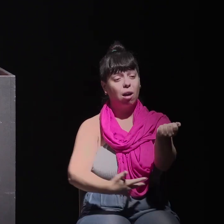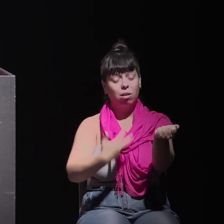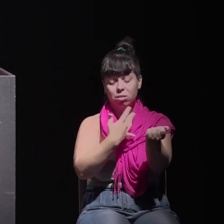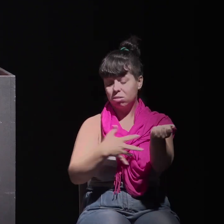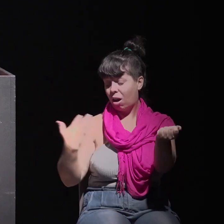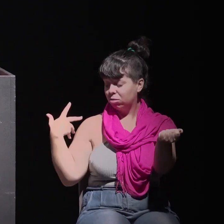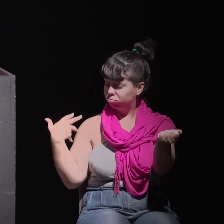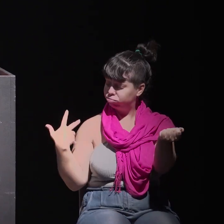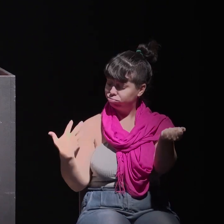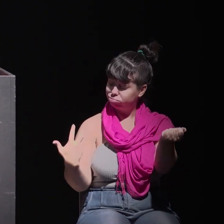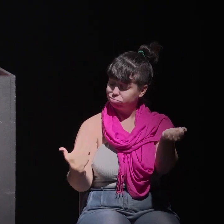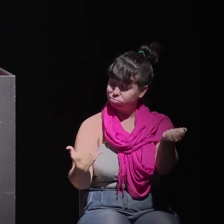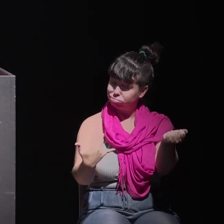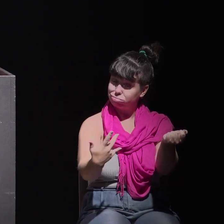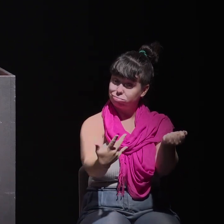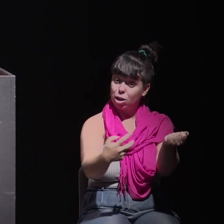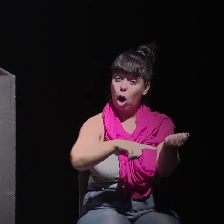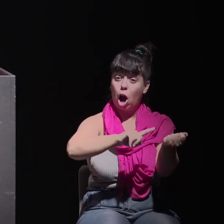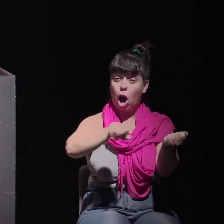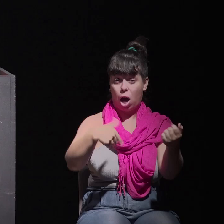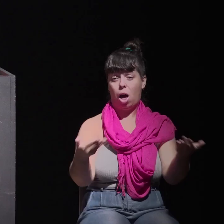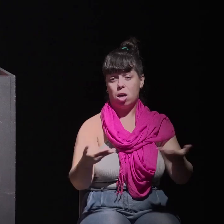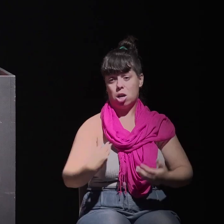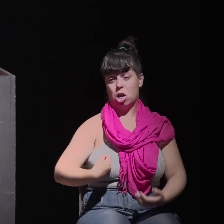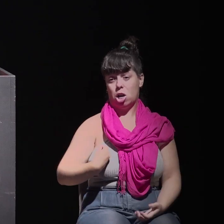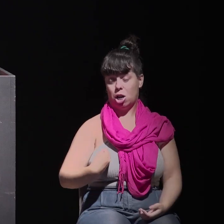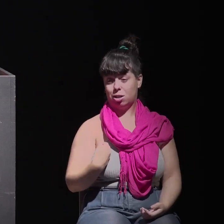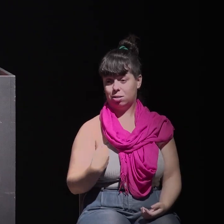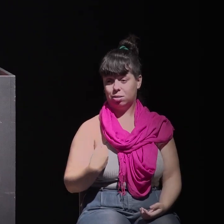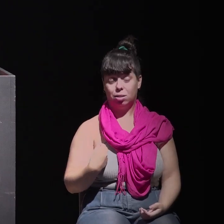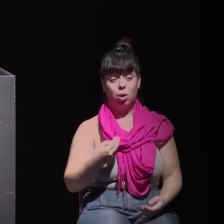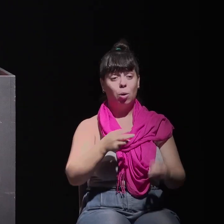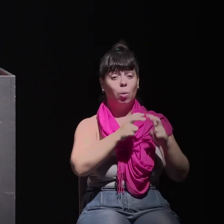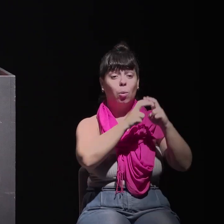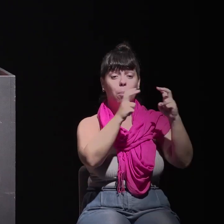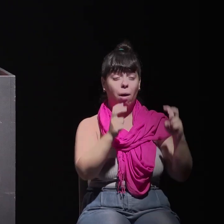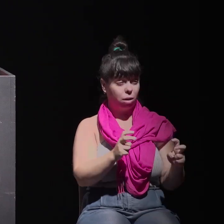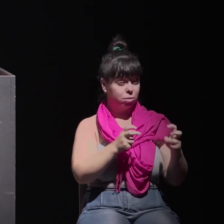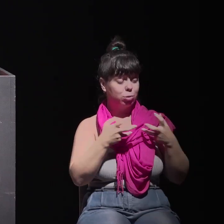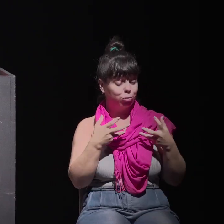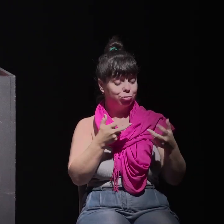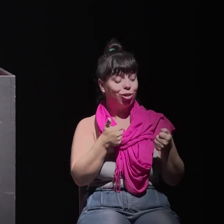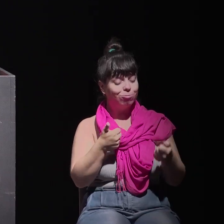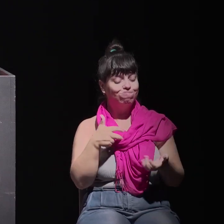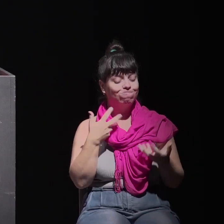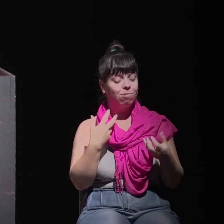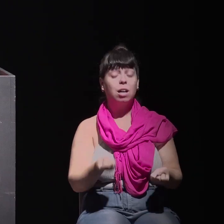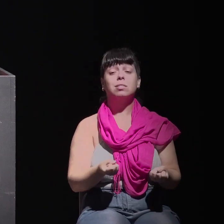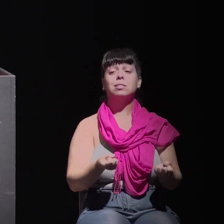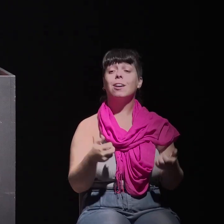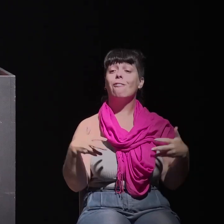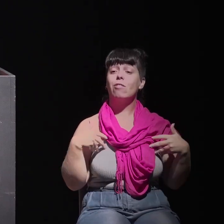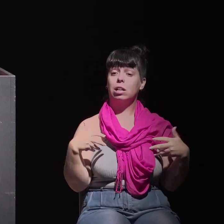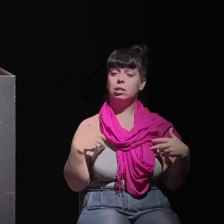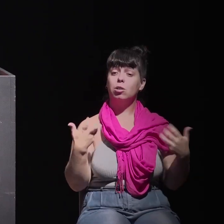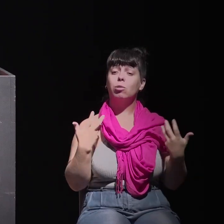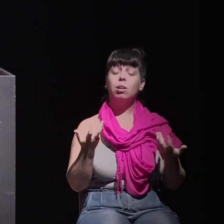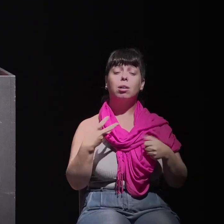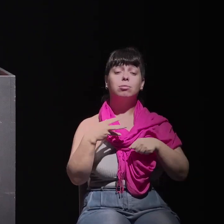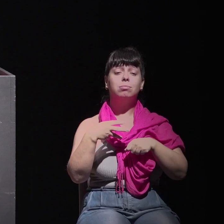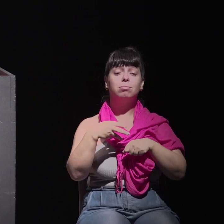agora. Eu recebi esse convite do MASP muito feliz para compartilhar com vocês duas